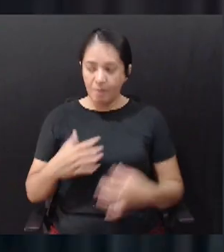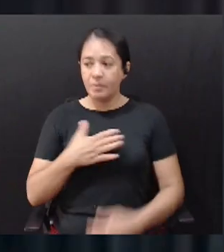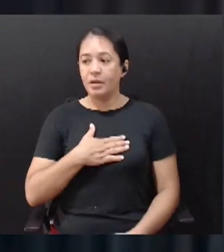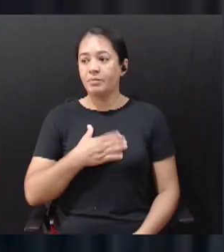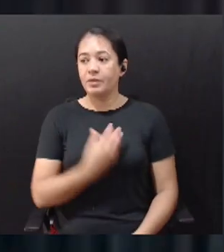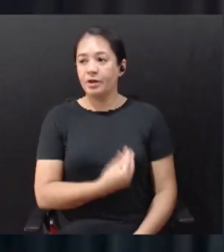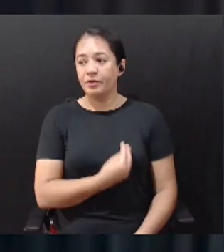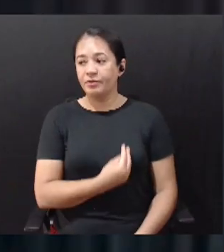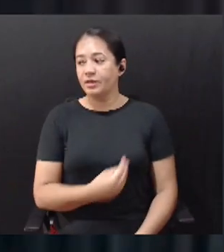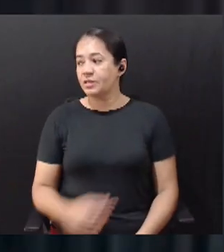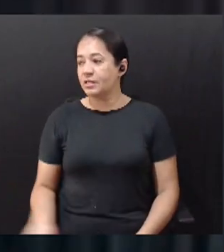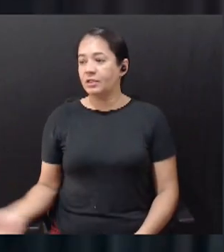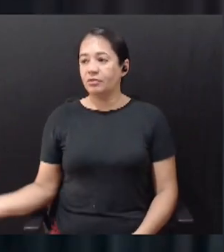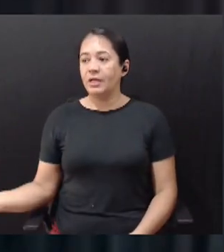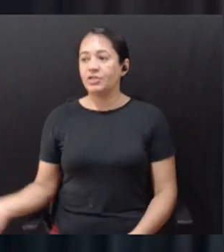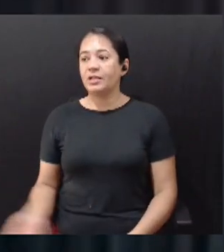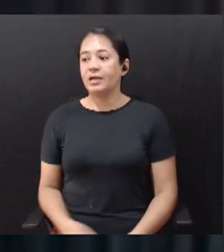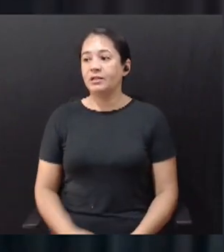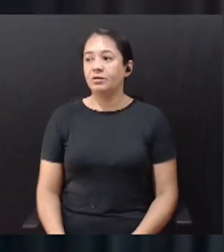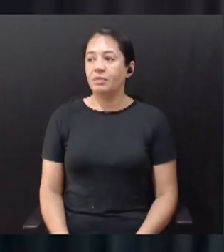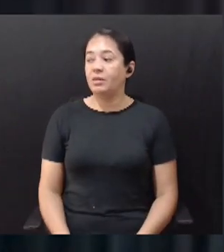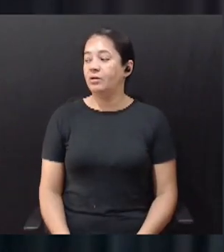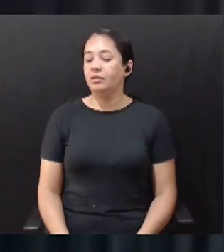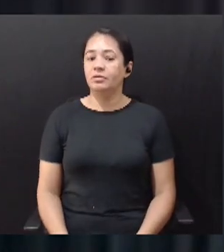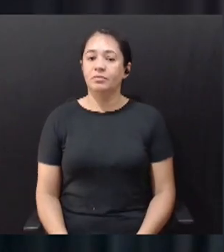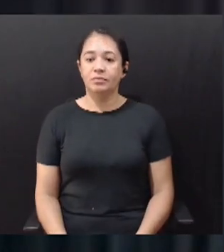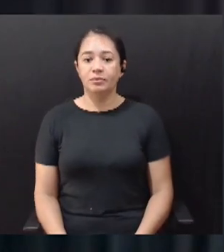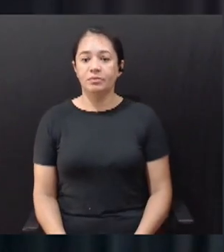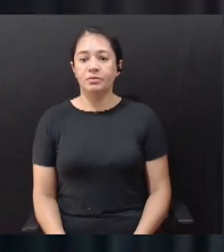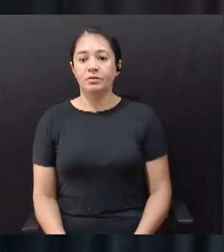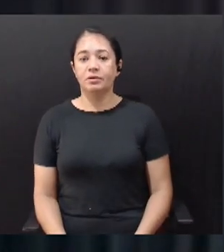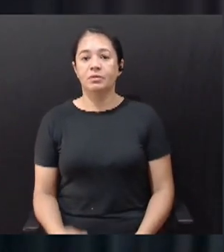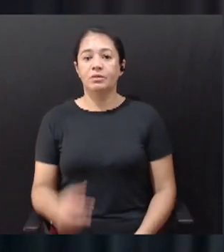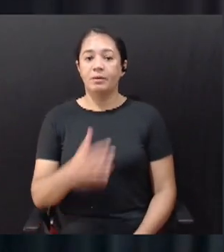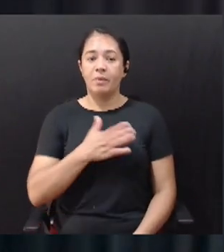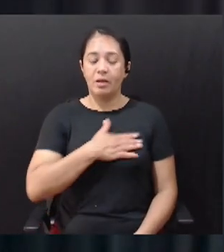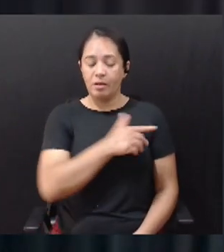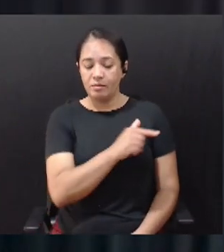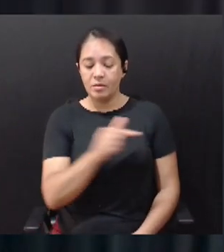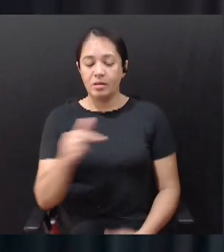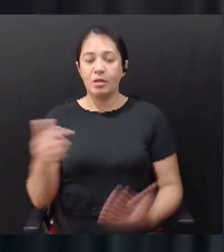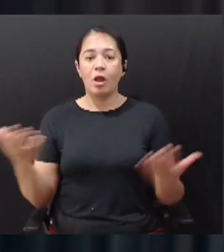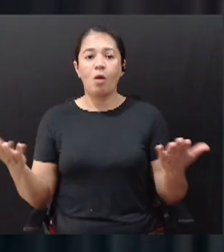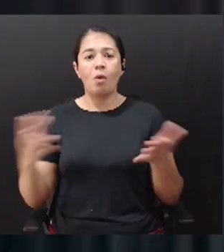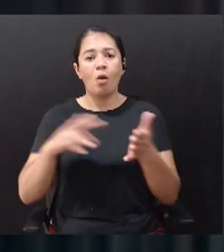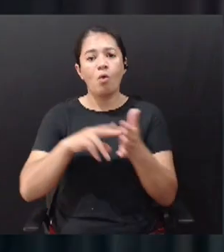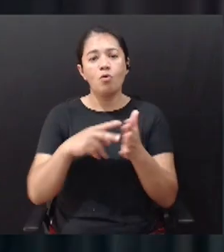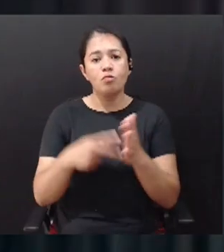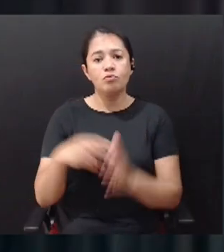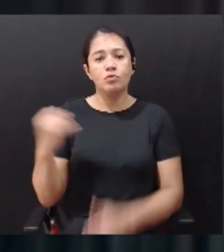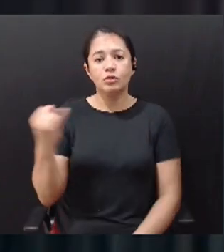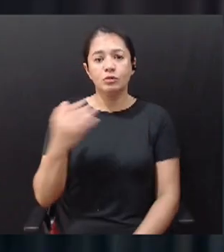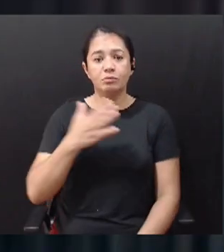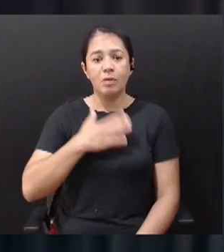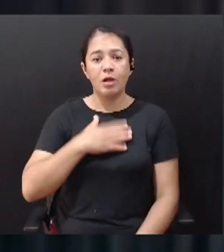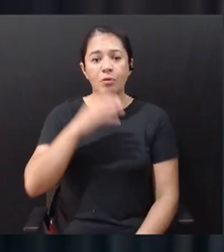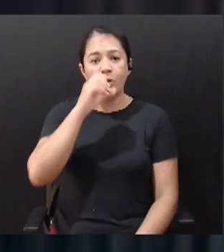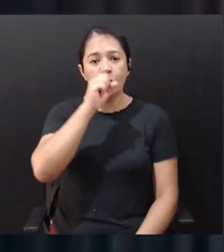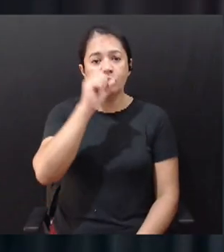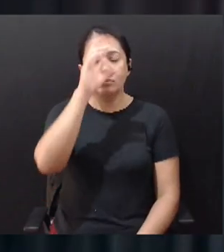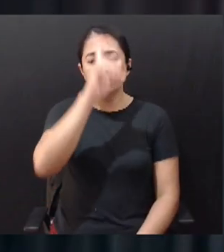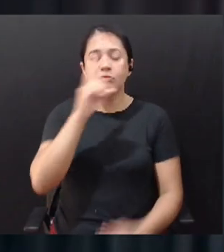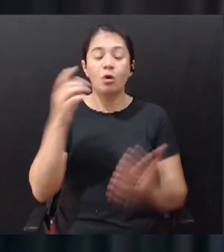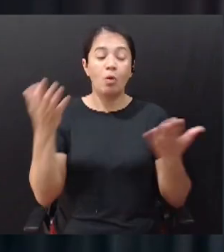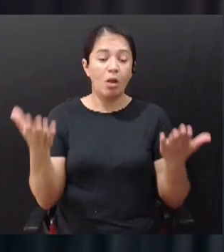é o significado que eu tô dando para minha semana e qual é o significado que eu tô dando para o meu final de semana, né? Será que eu